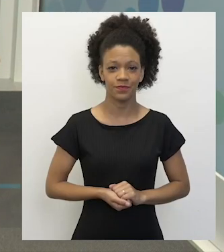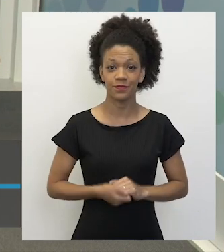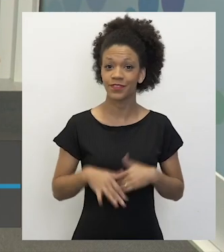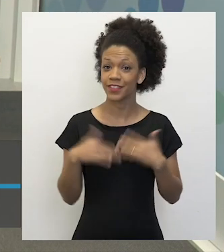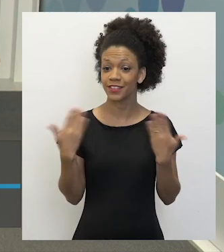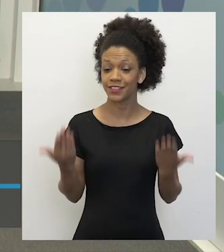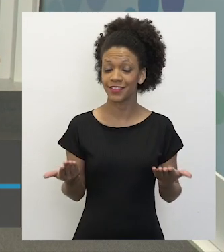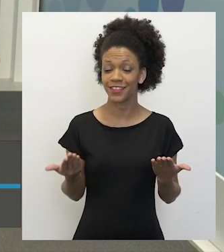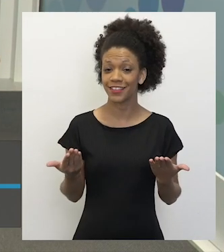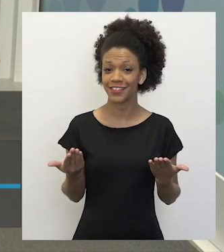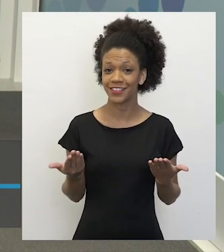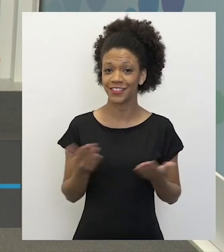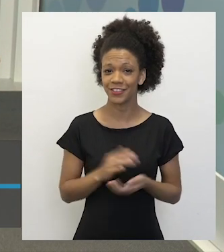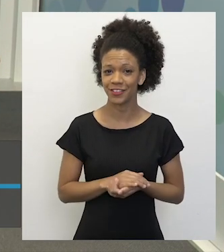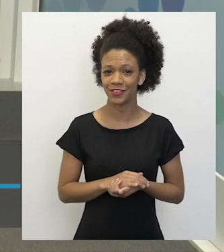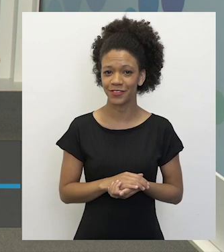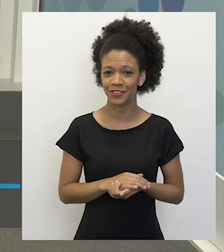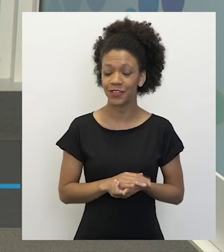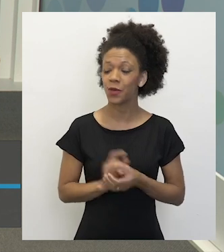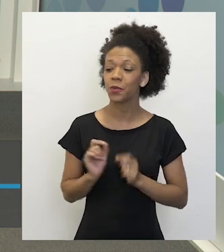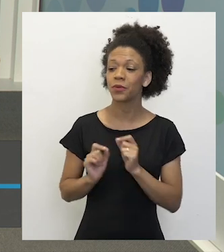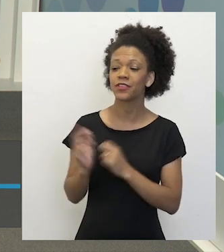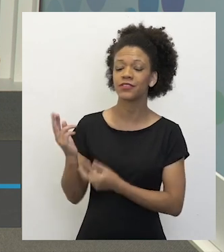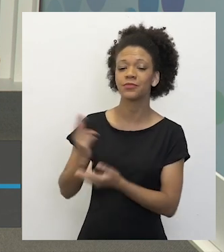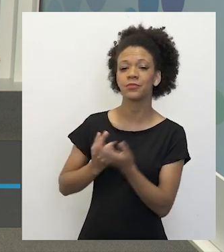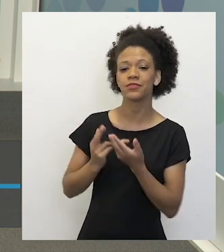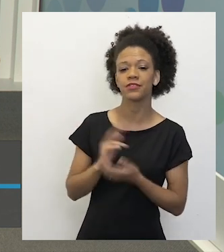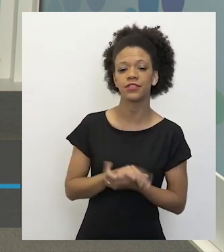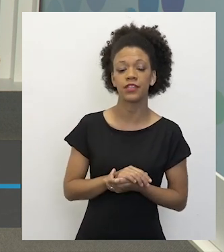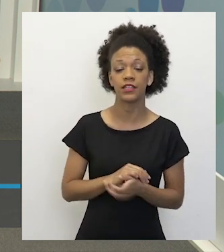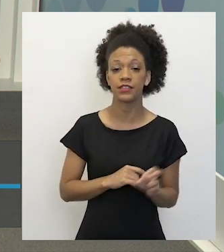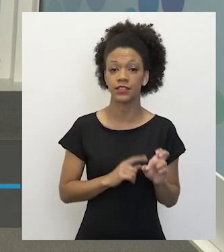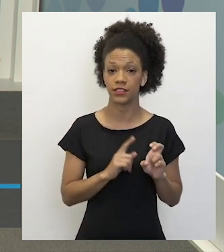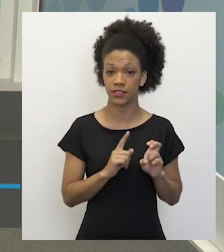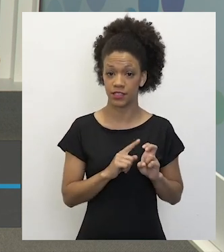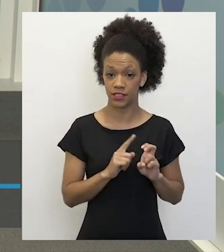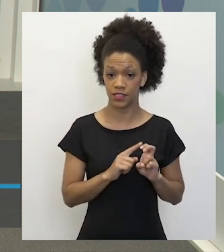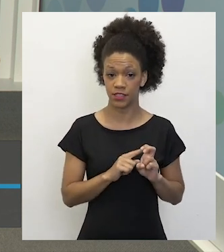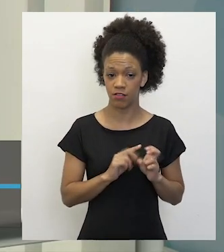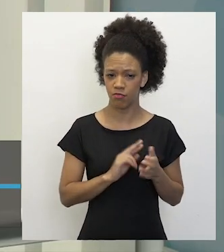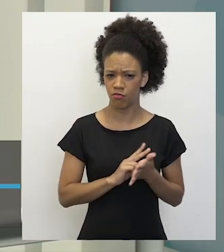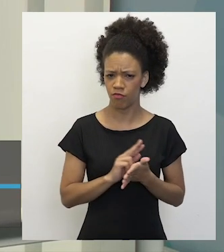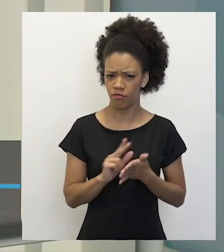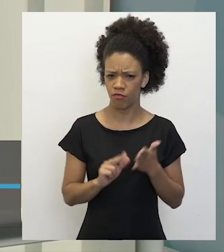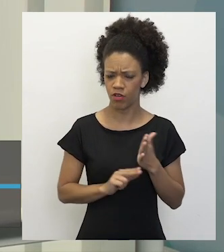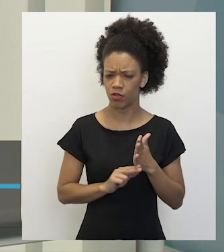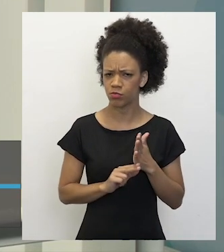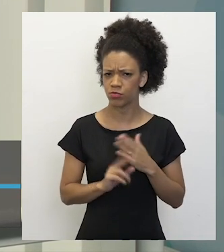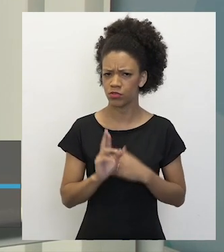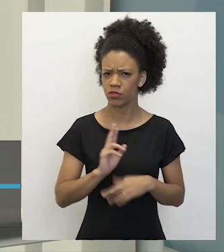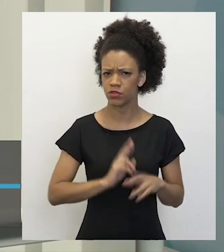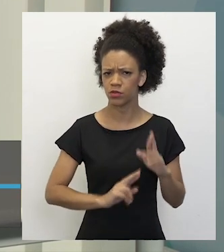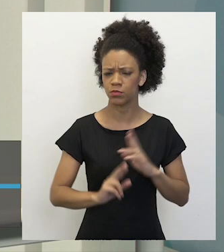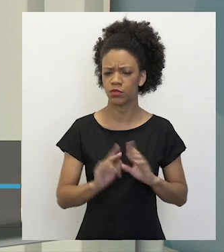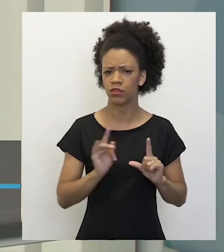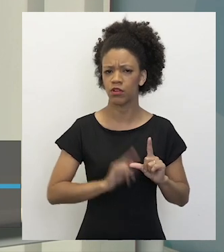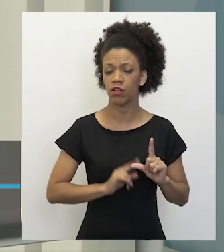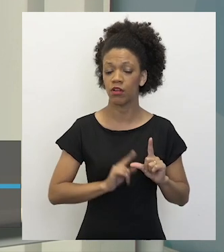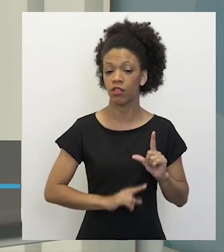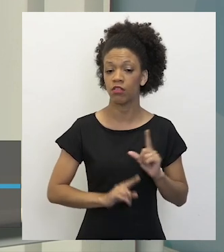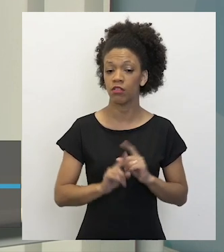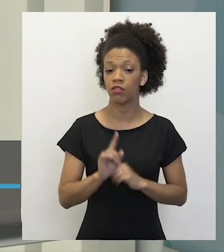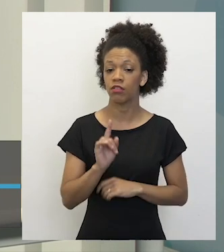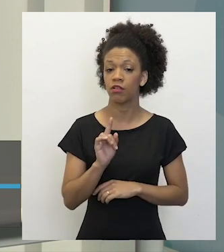E a ideia, o que eles Vamos lá. responderam? Na 5, a maioria está colocando a letra